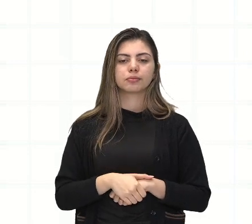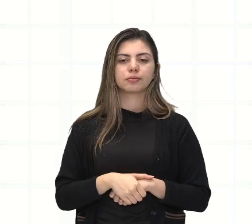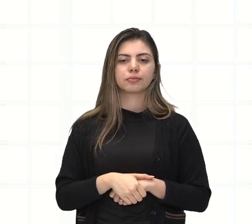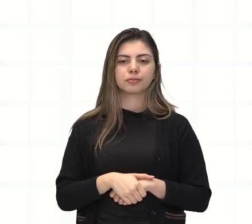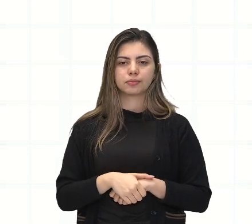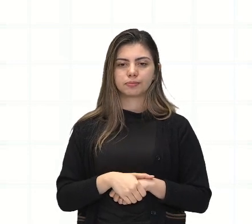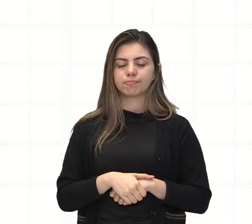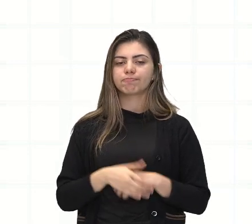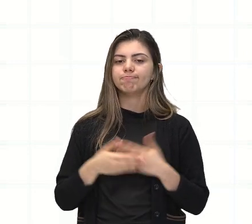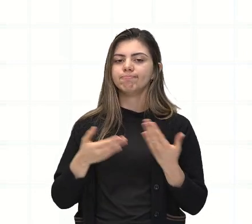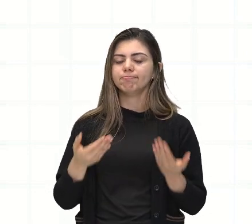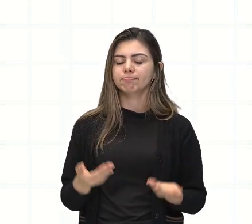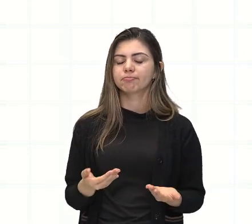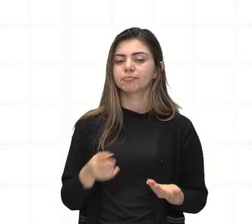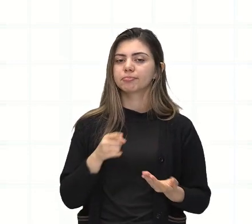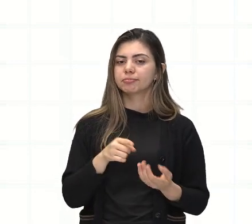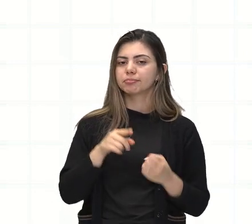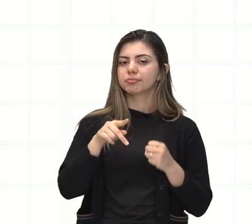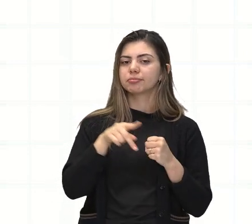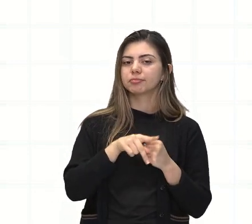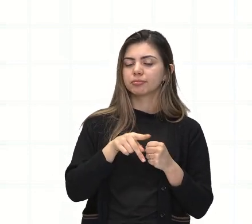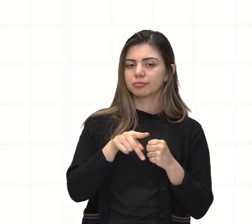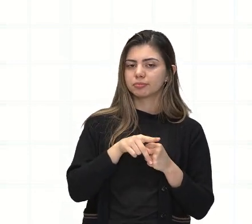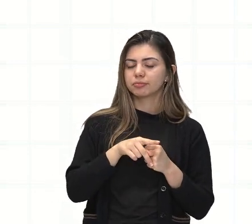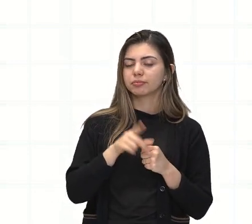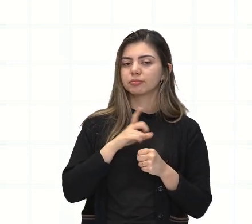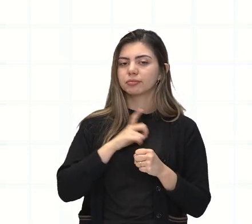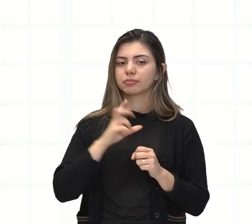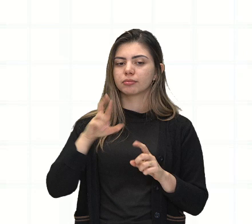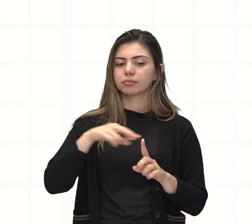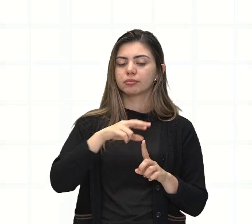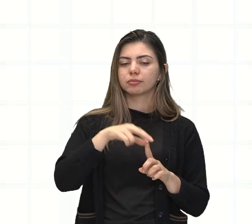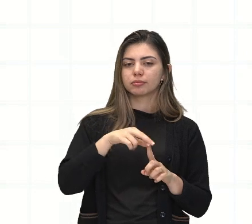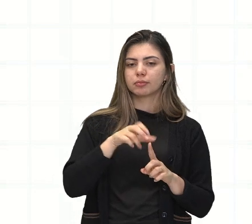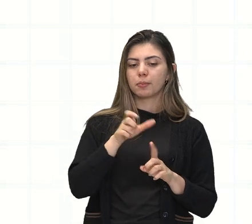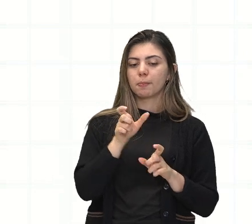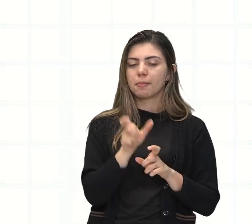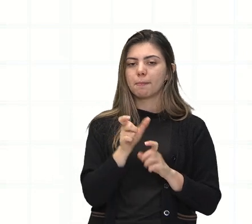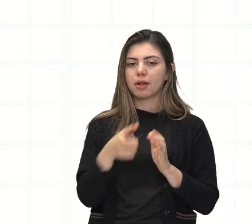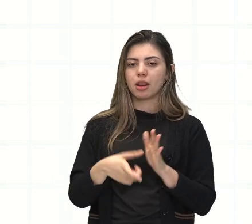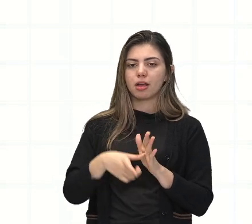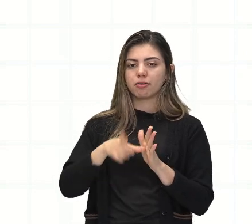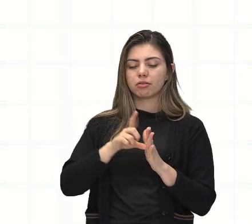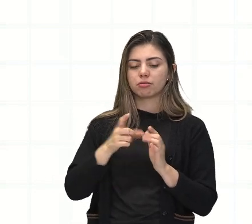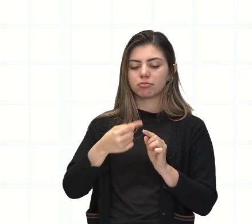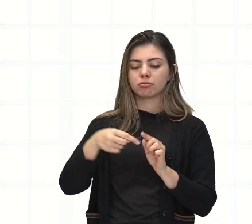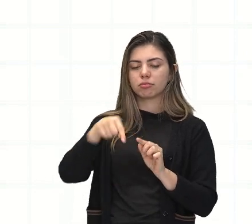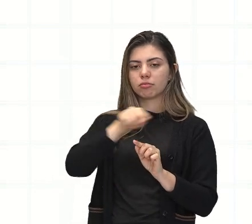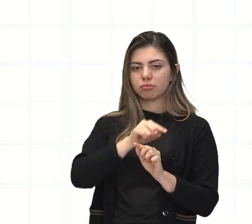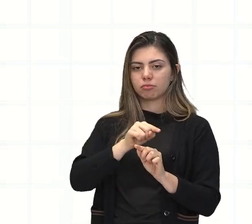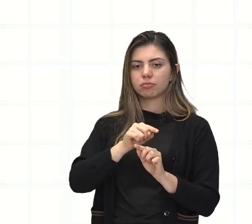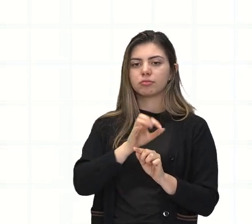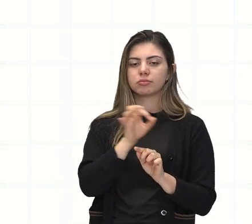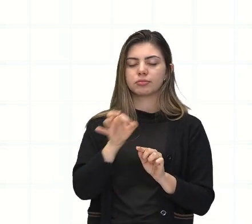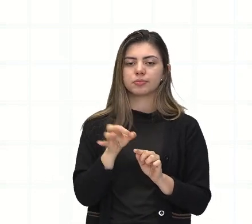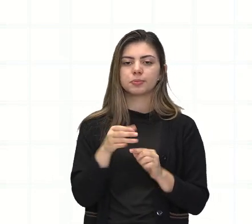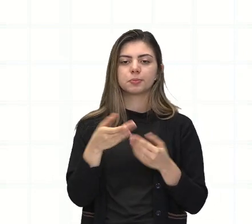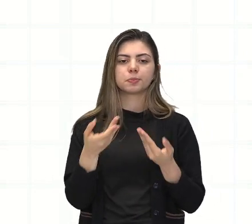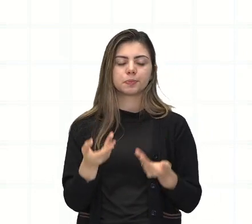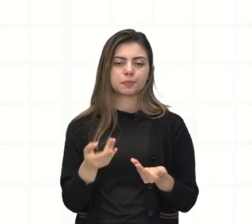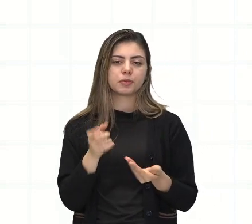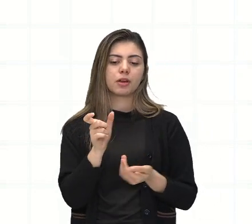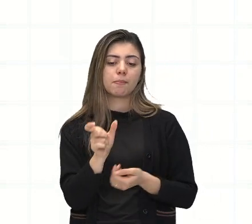caso, quando o pronome se refere a um termo antecedente, a um termo que vem antes,